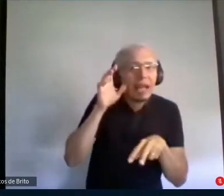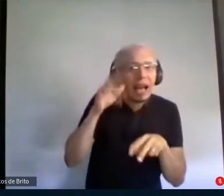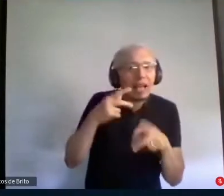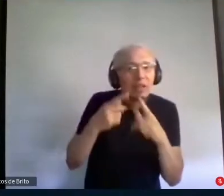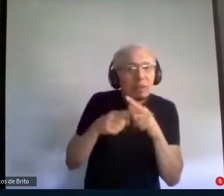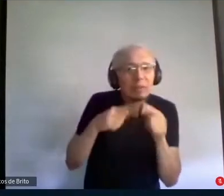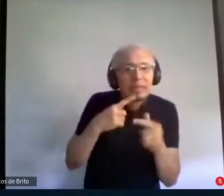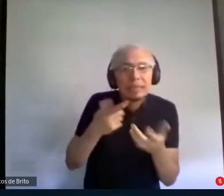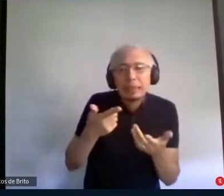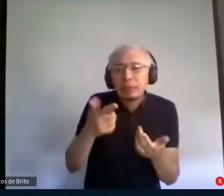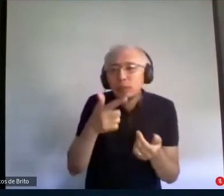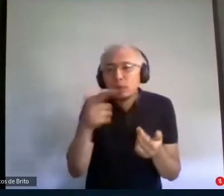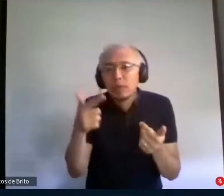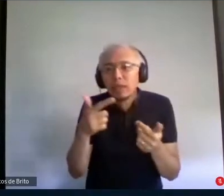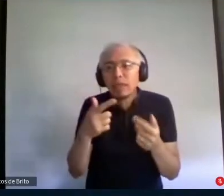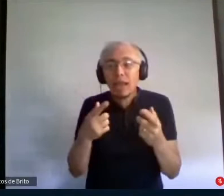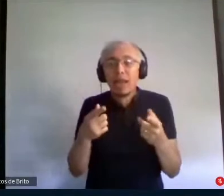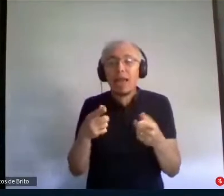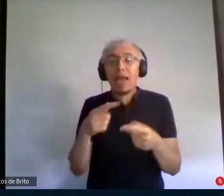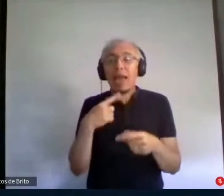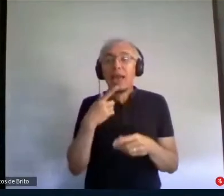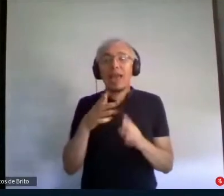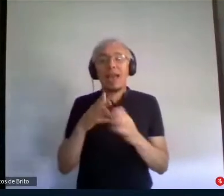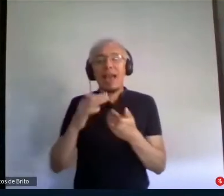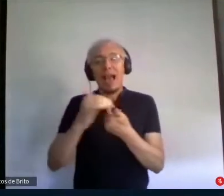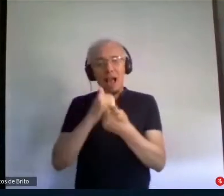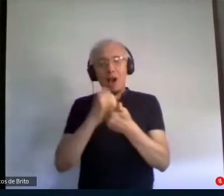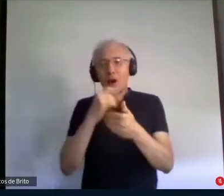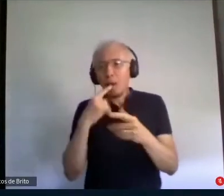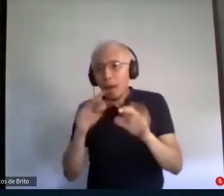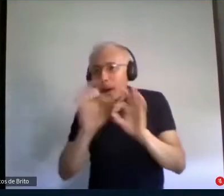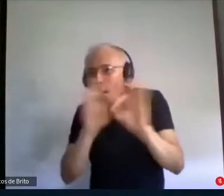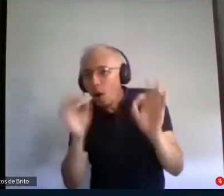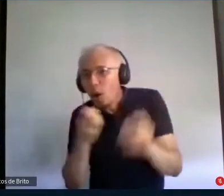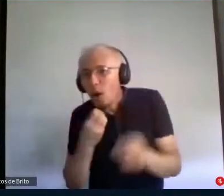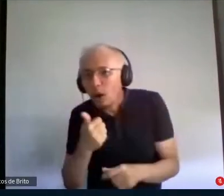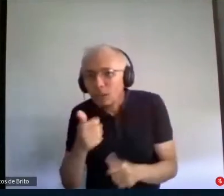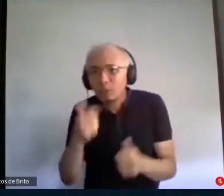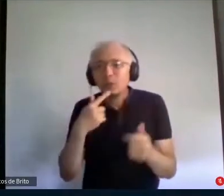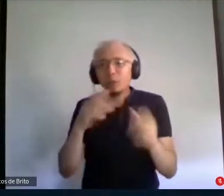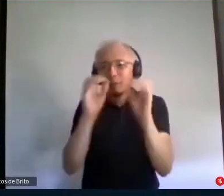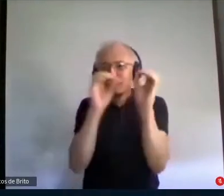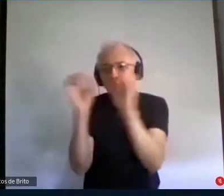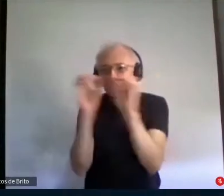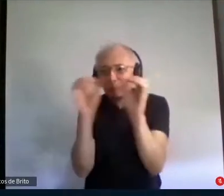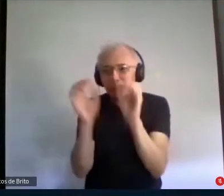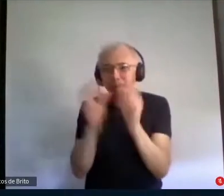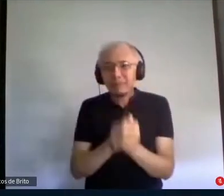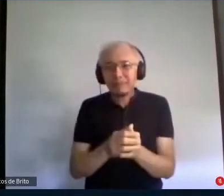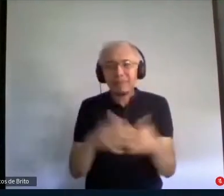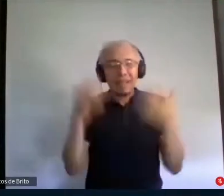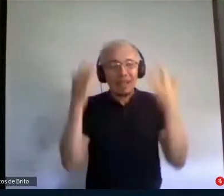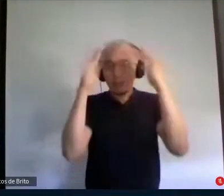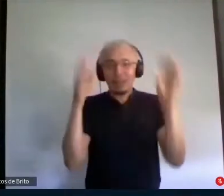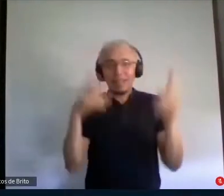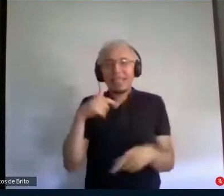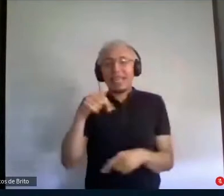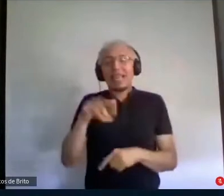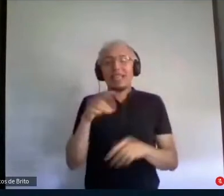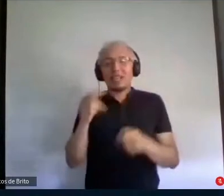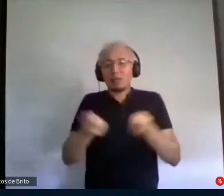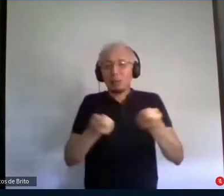mas é um orientador para mim. Se puder, aí tá zero, né? Não sei quem está controlando a